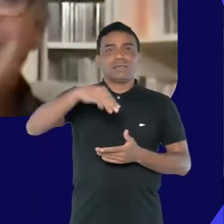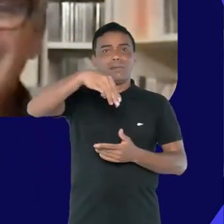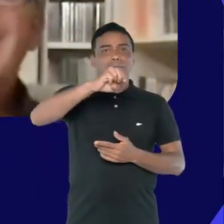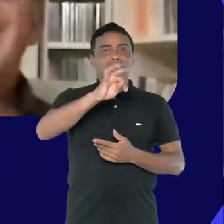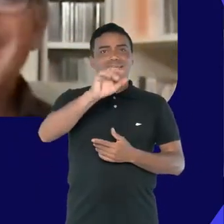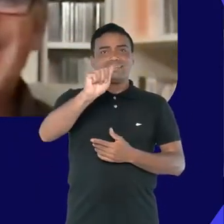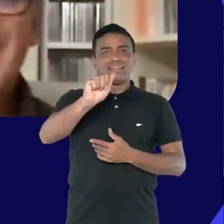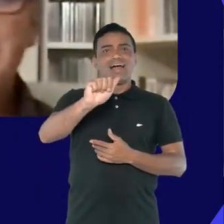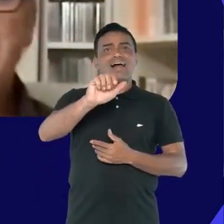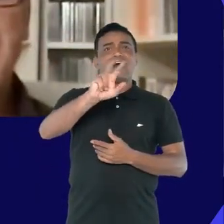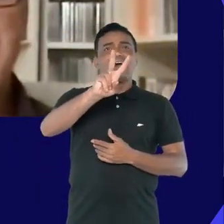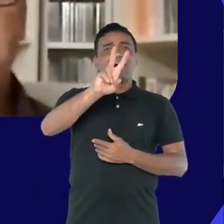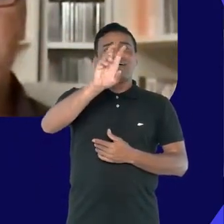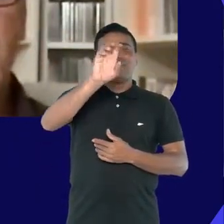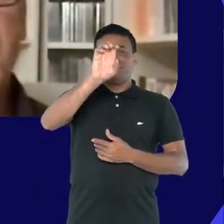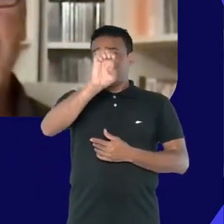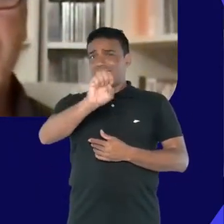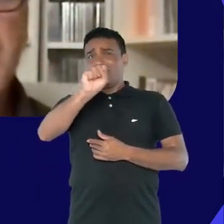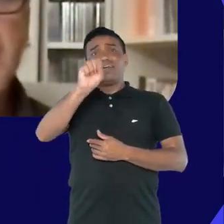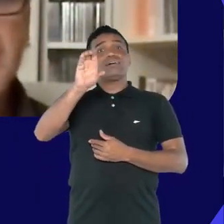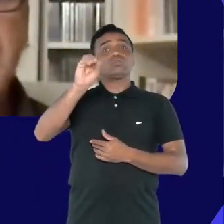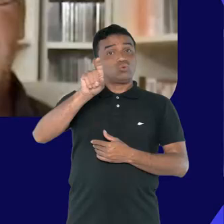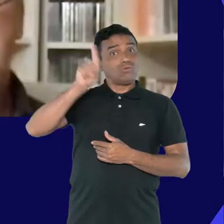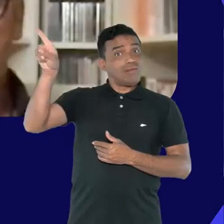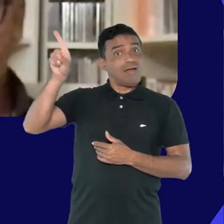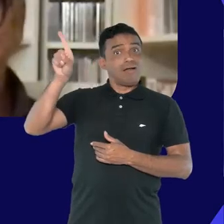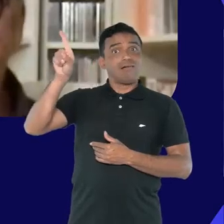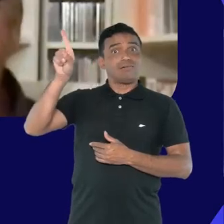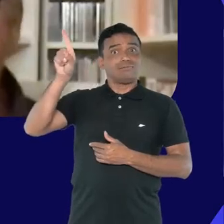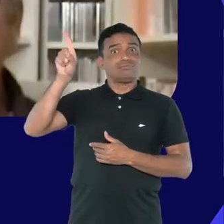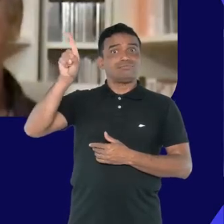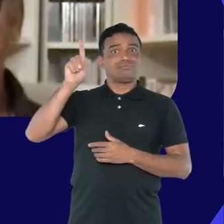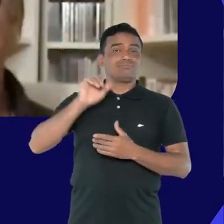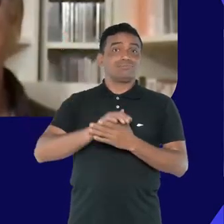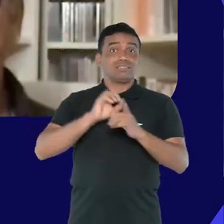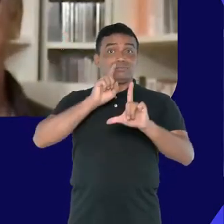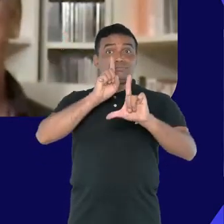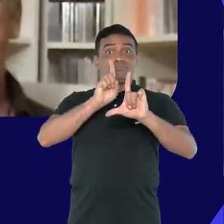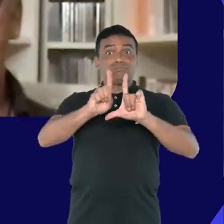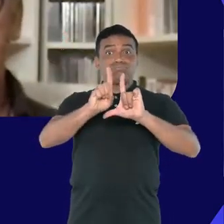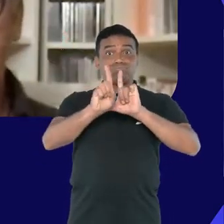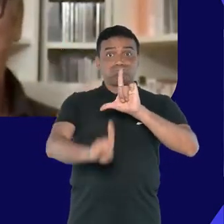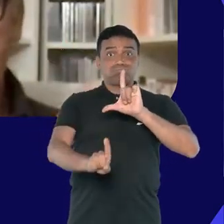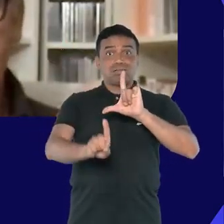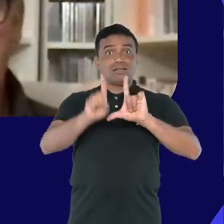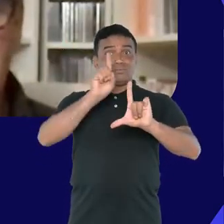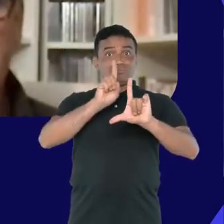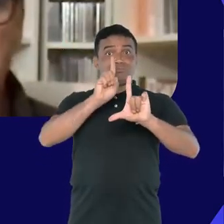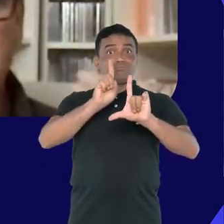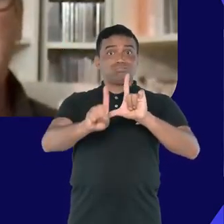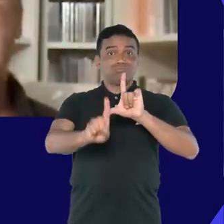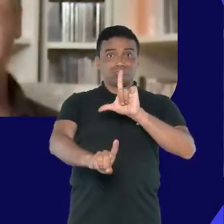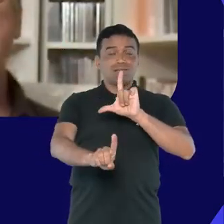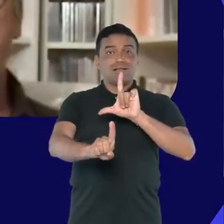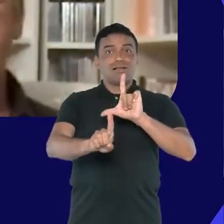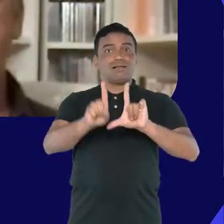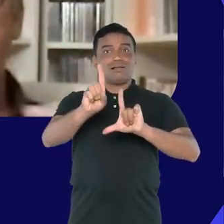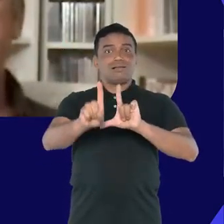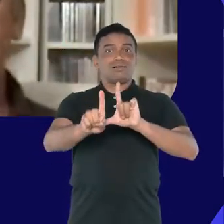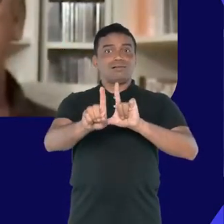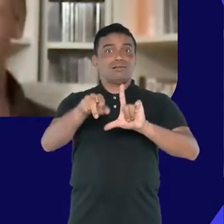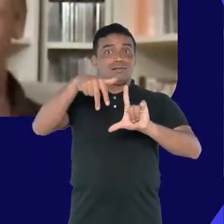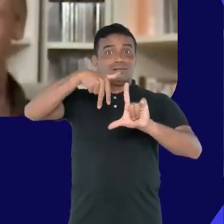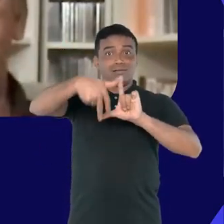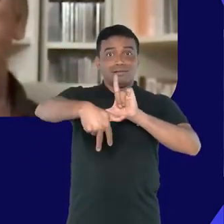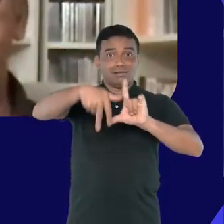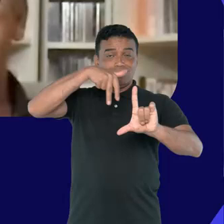lá? Exatamente, e provavelmente eu cheguei a ter livros publicados no Japão